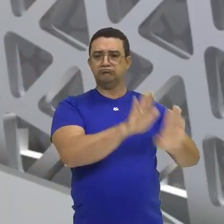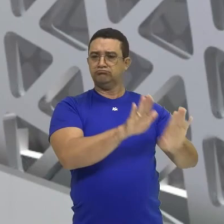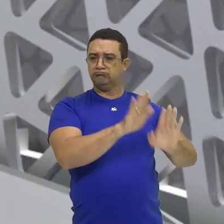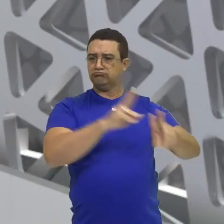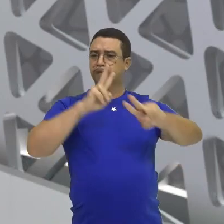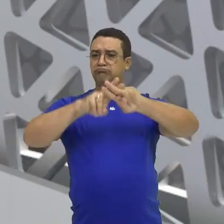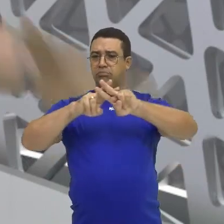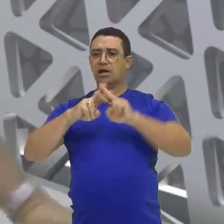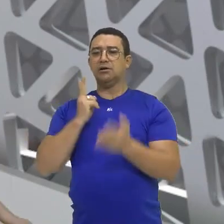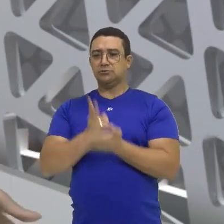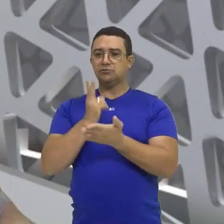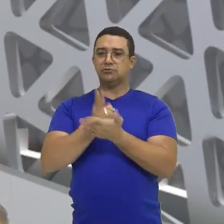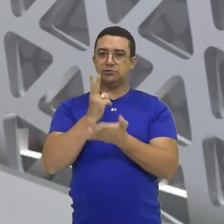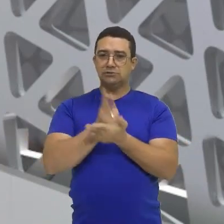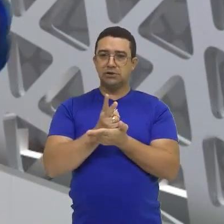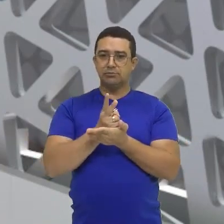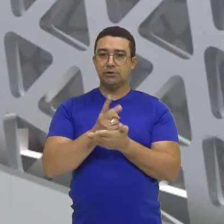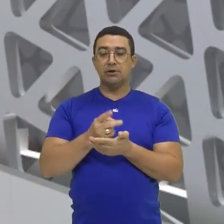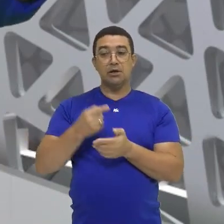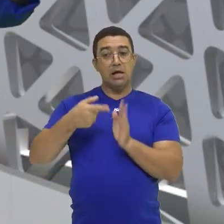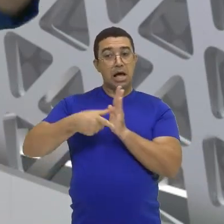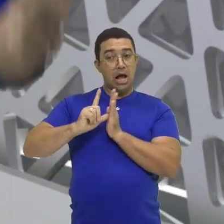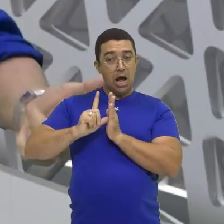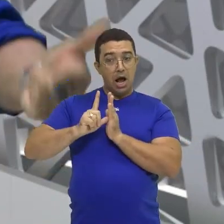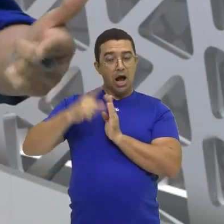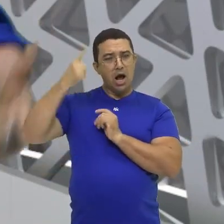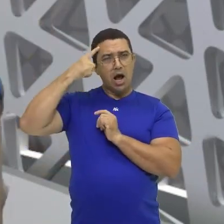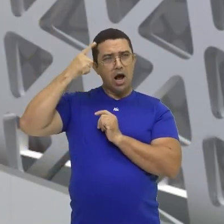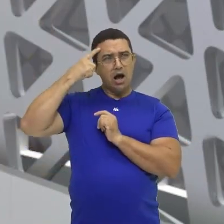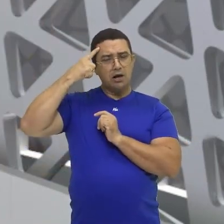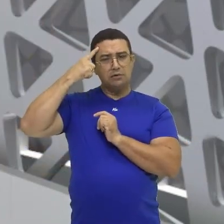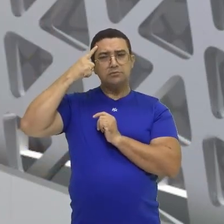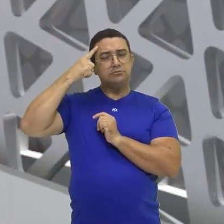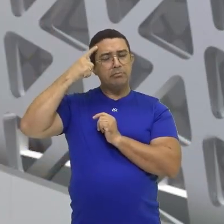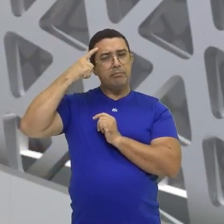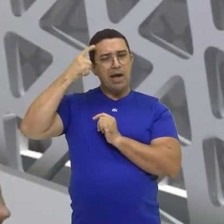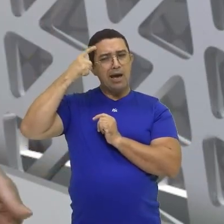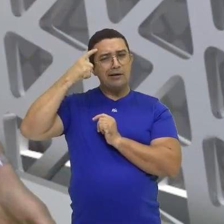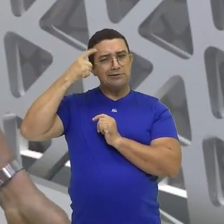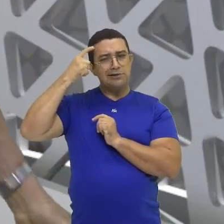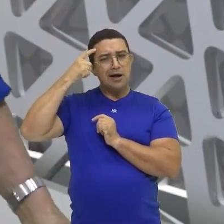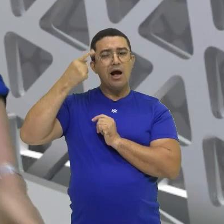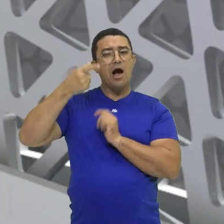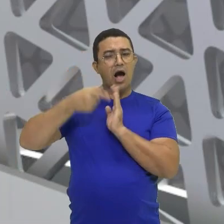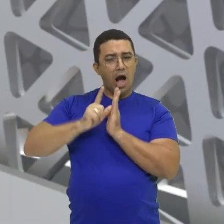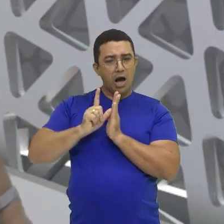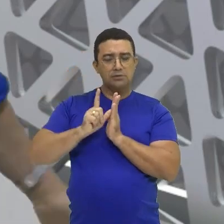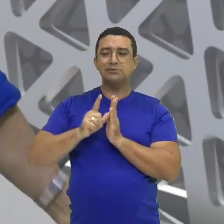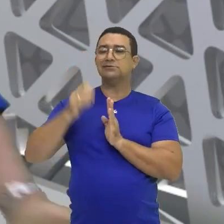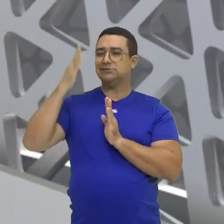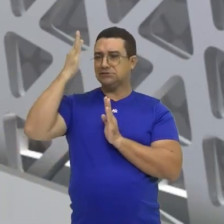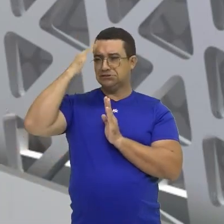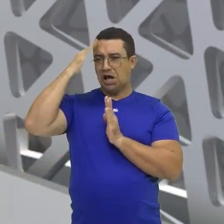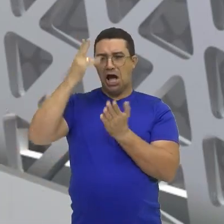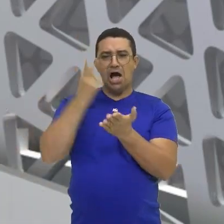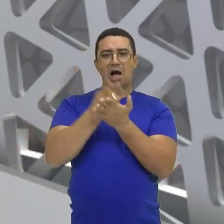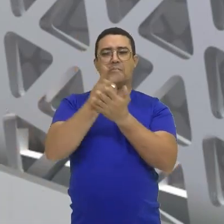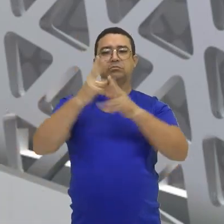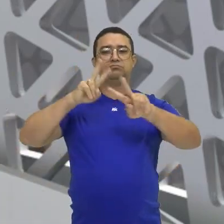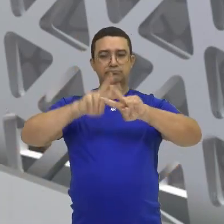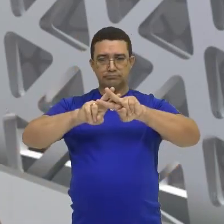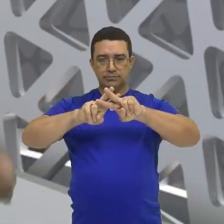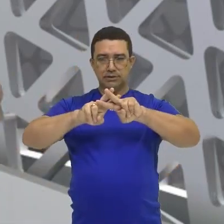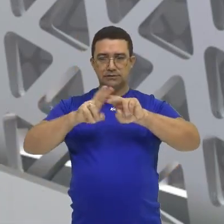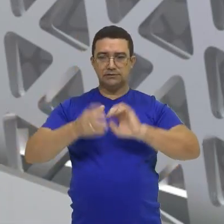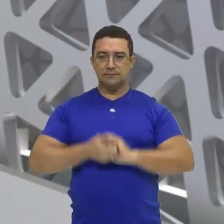quando você for, né? Você pensar em agredir uma mulher, pense aí no que você vai se meter, tá bom? Ah, diretor,